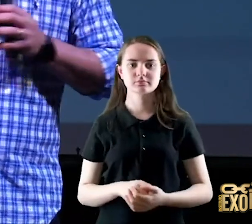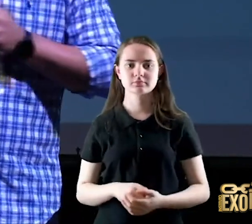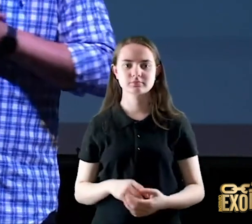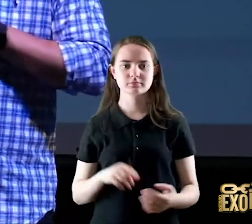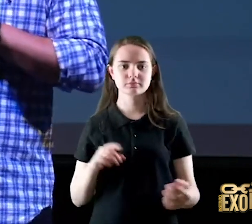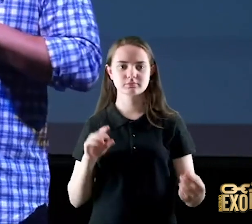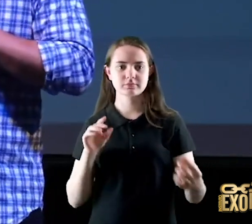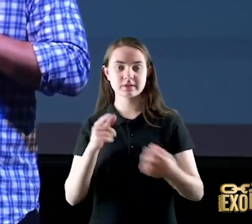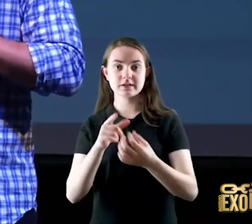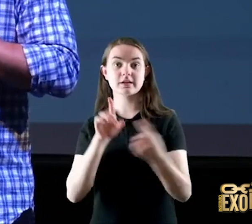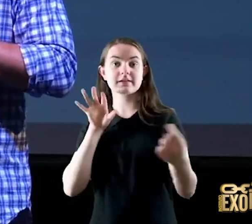é pra isso que ela foi feita